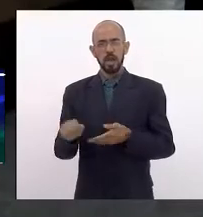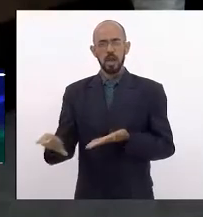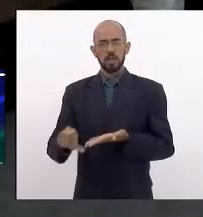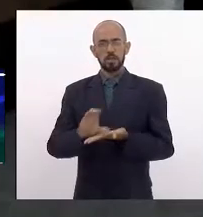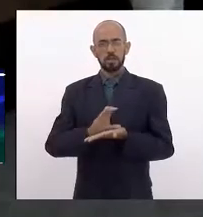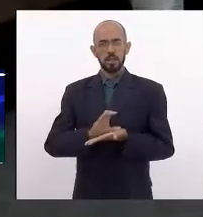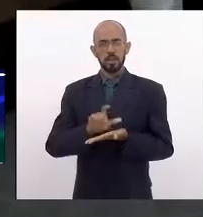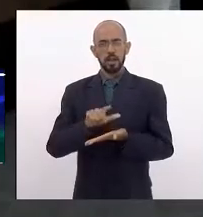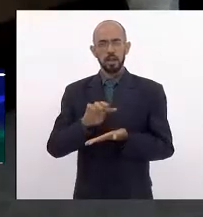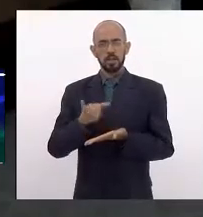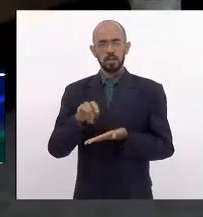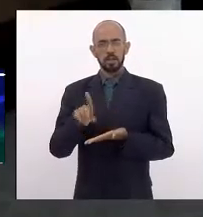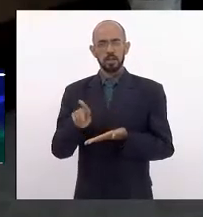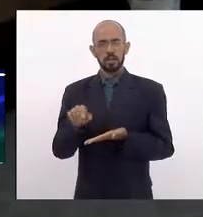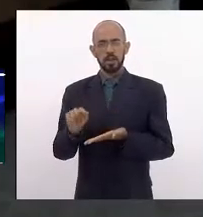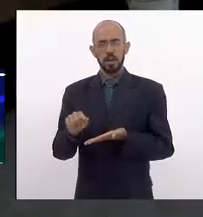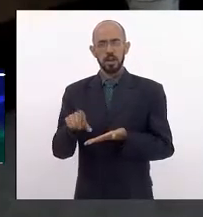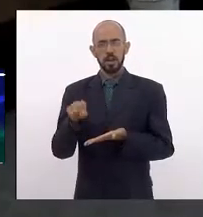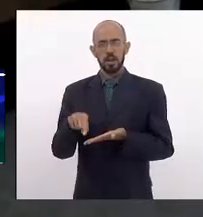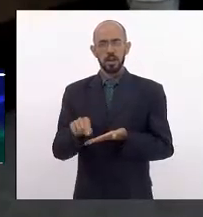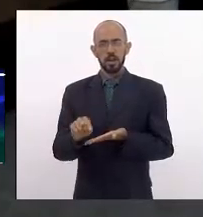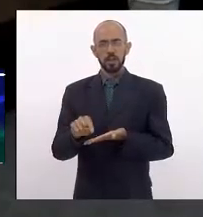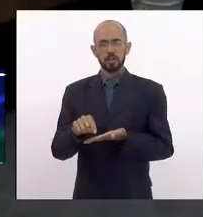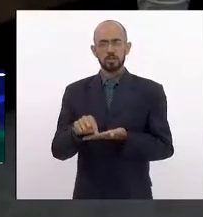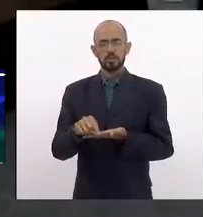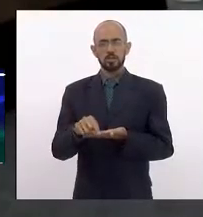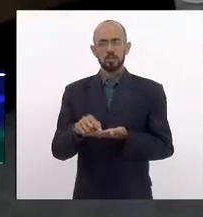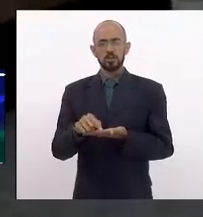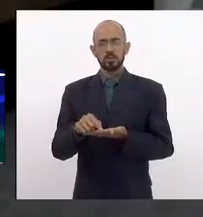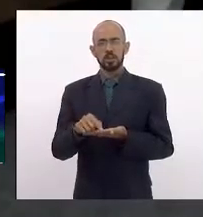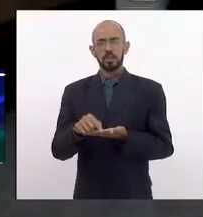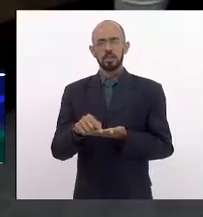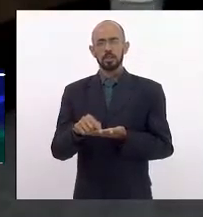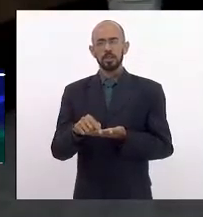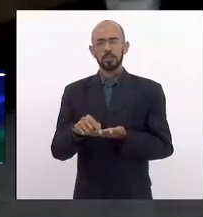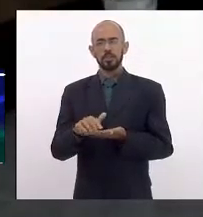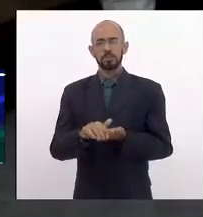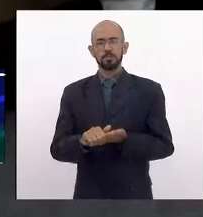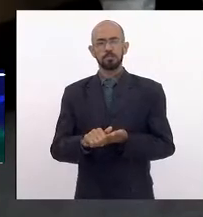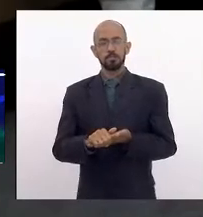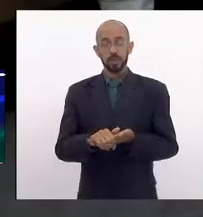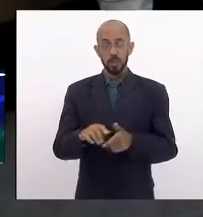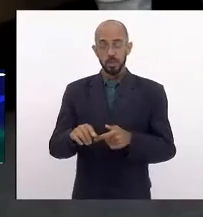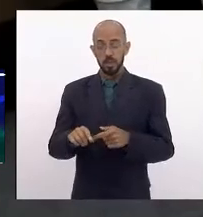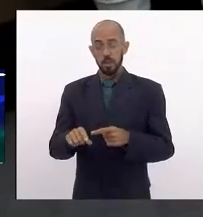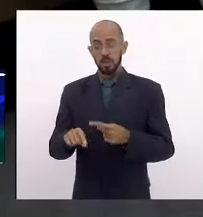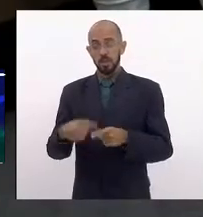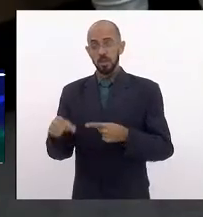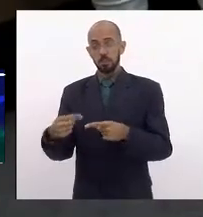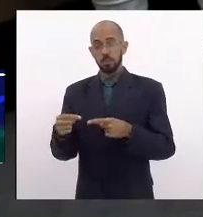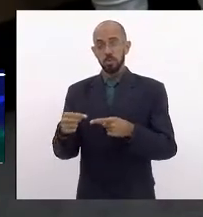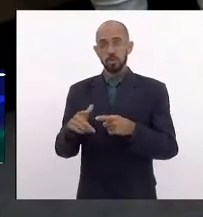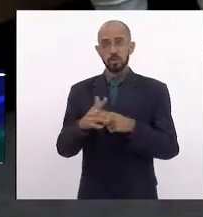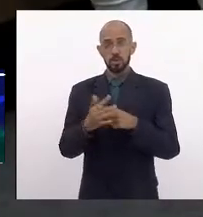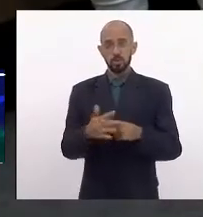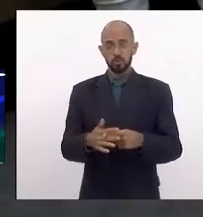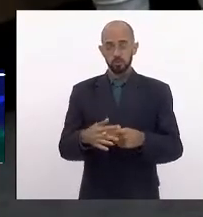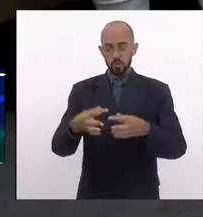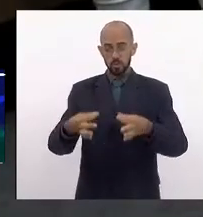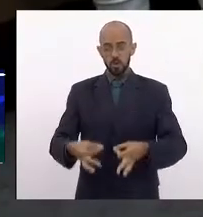de 76,5 milhões de reais após ajuste correta